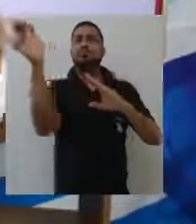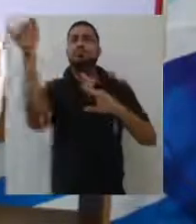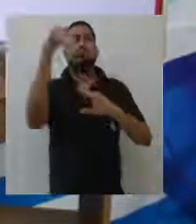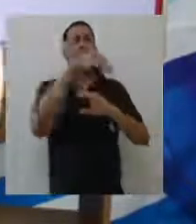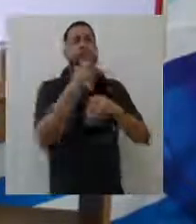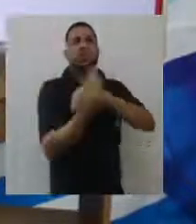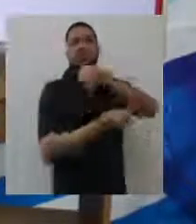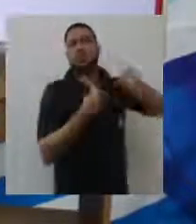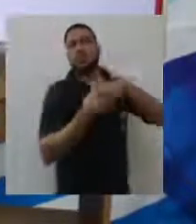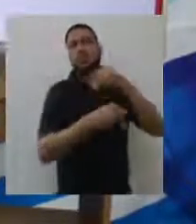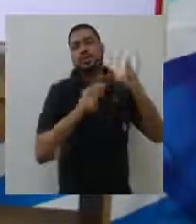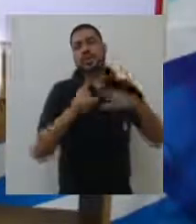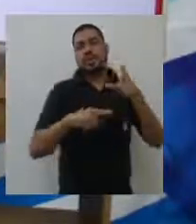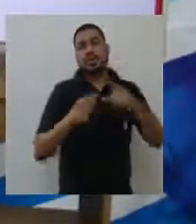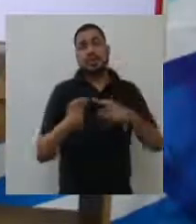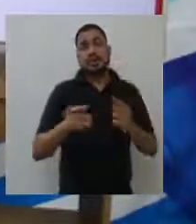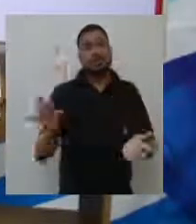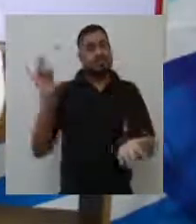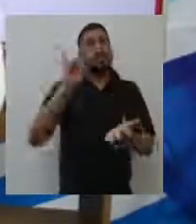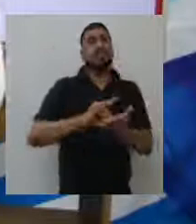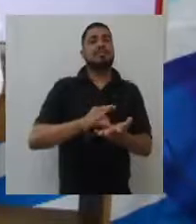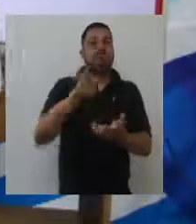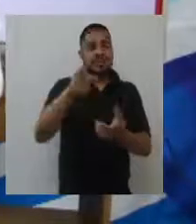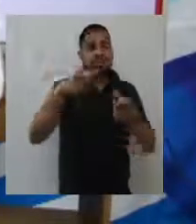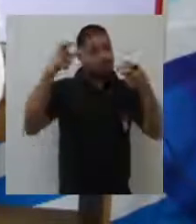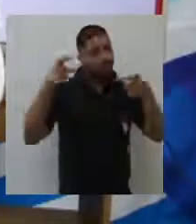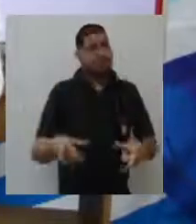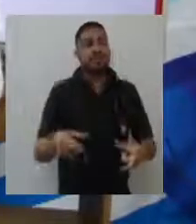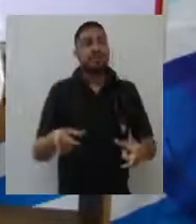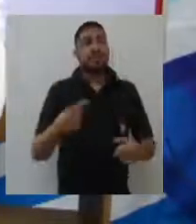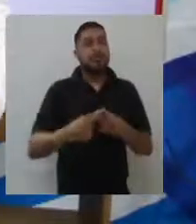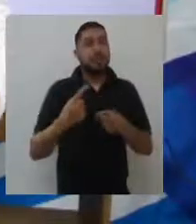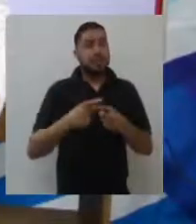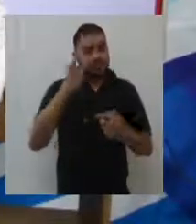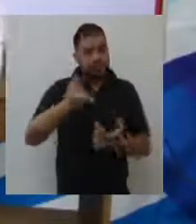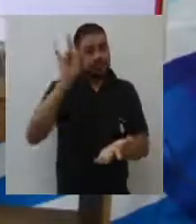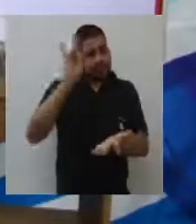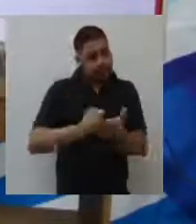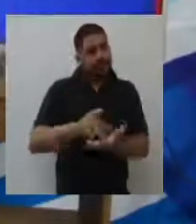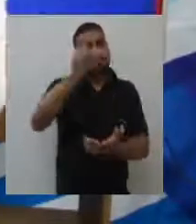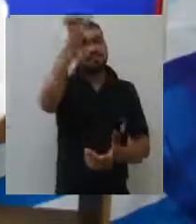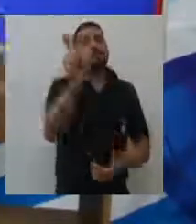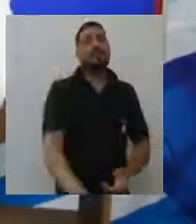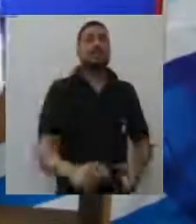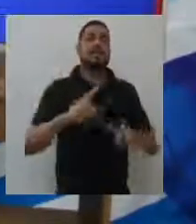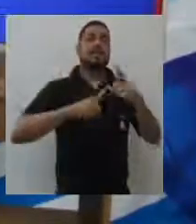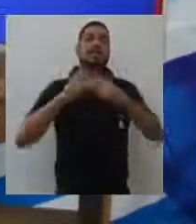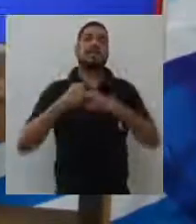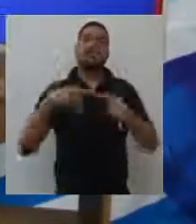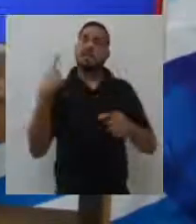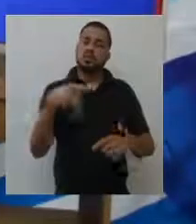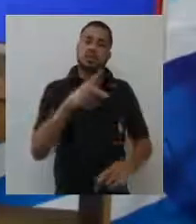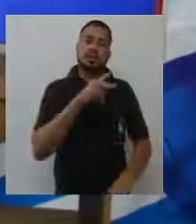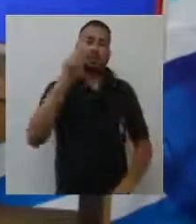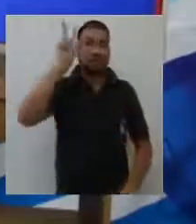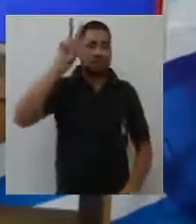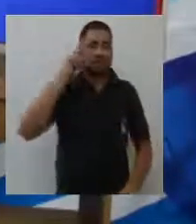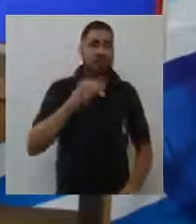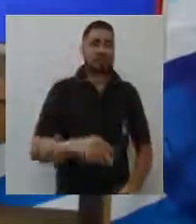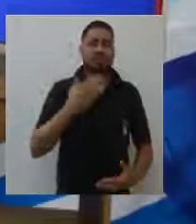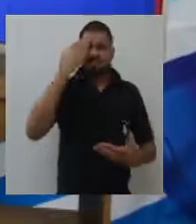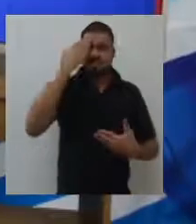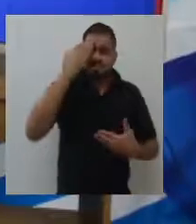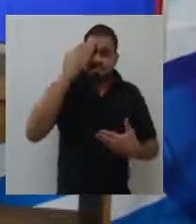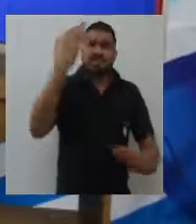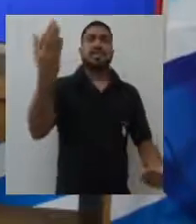seu verdadeiro lugar, porque você é a verdadeira estrela da sua vida, da sua história. Muito obrigado pela